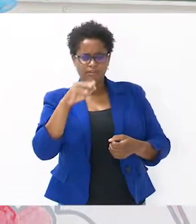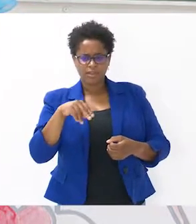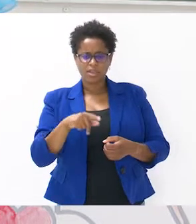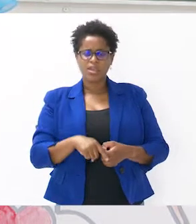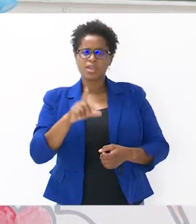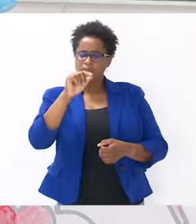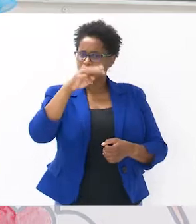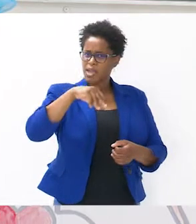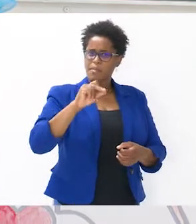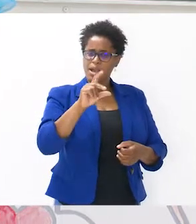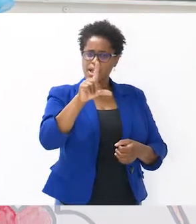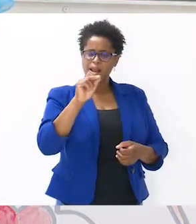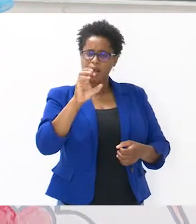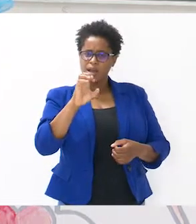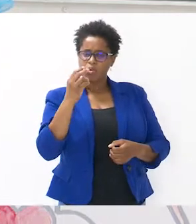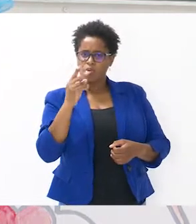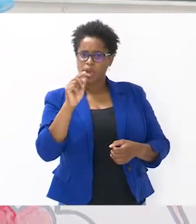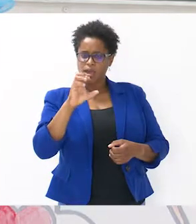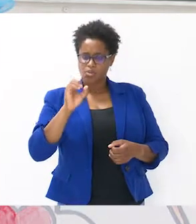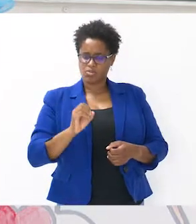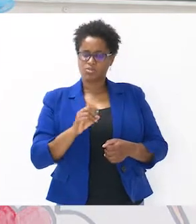e o Malacueco.